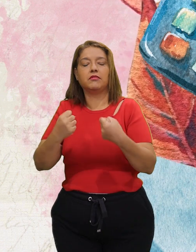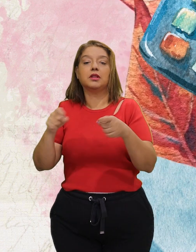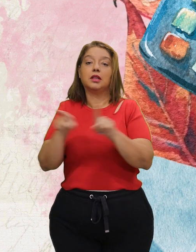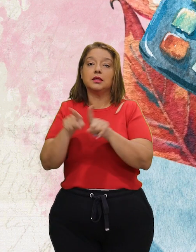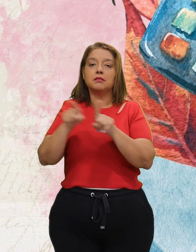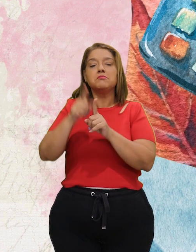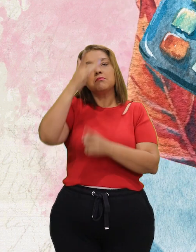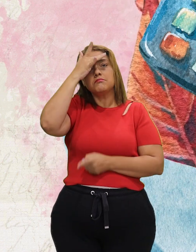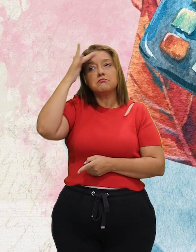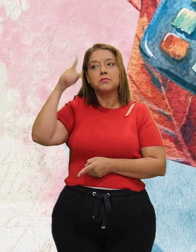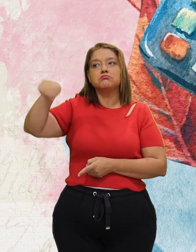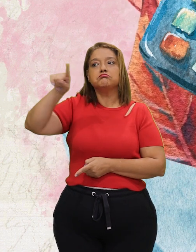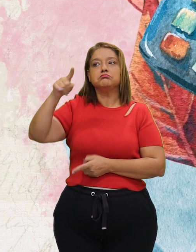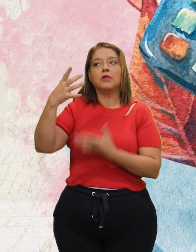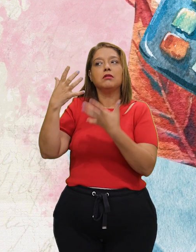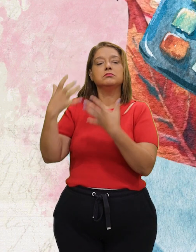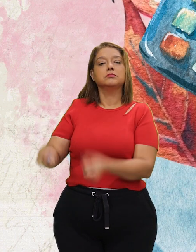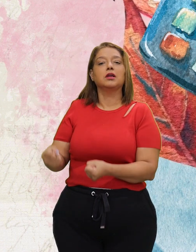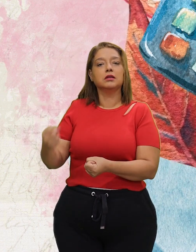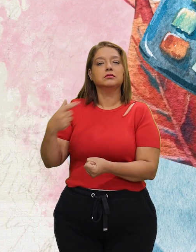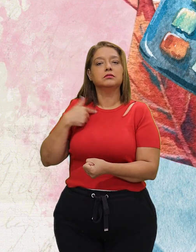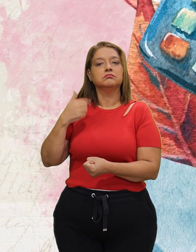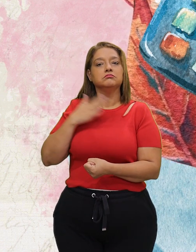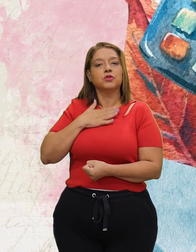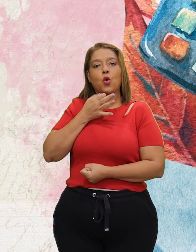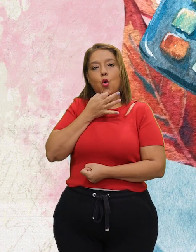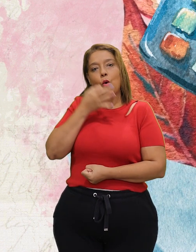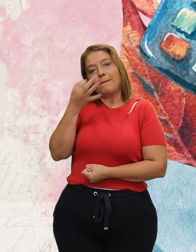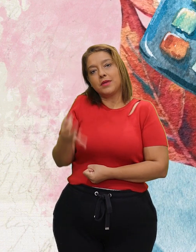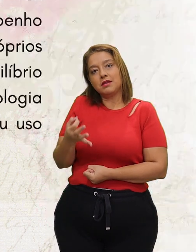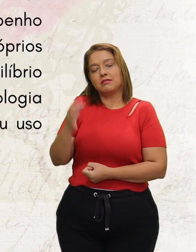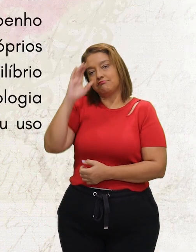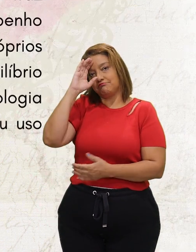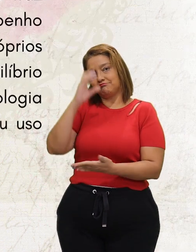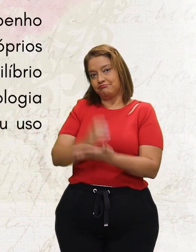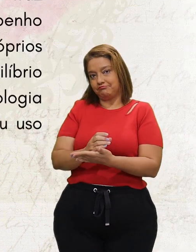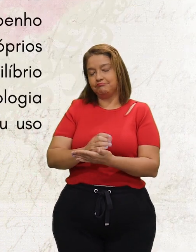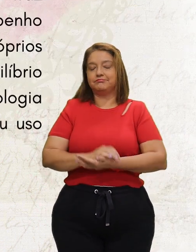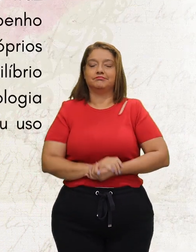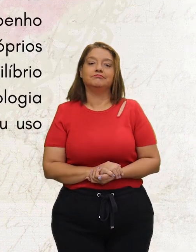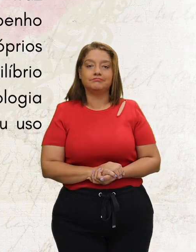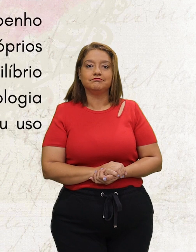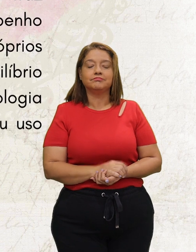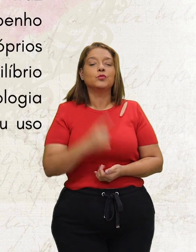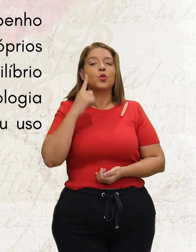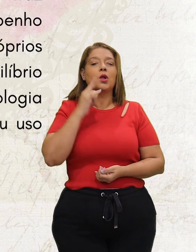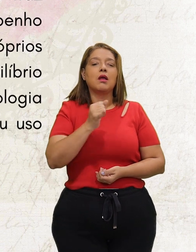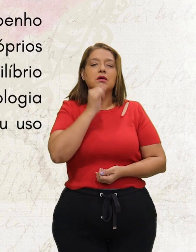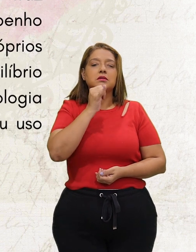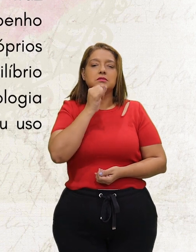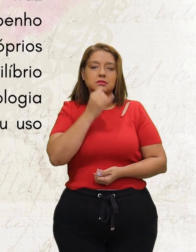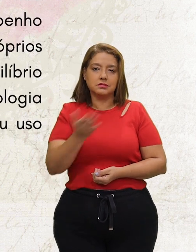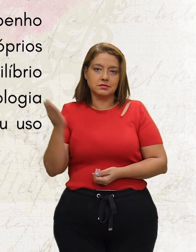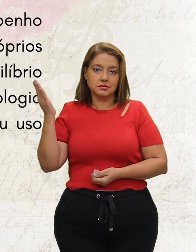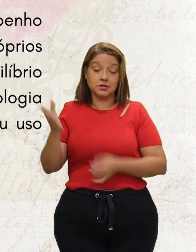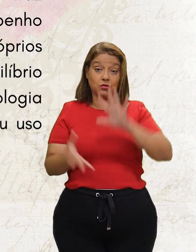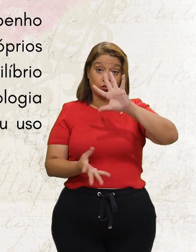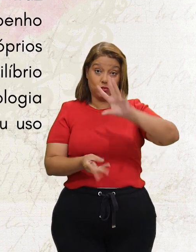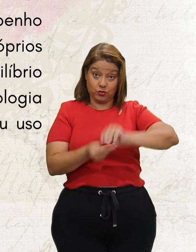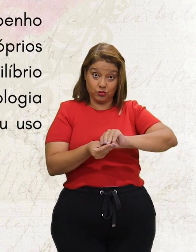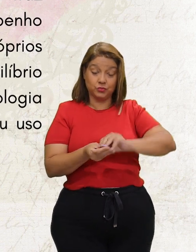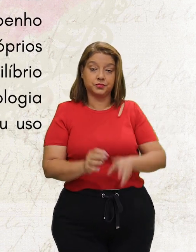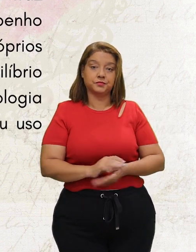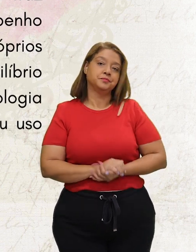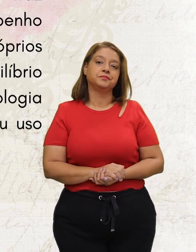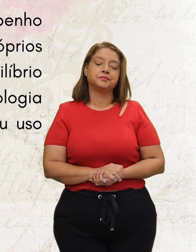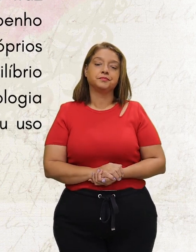leitor aceite o seu posicionamento, a sua tese. Veja um exemplo de conclusão.